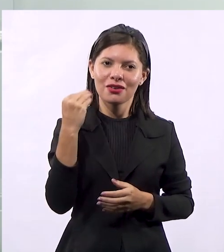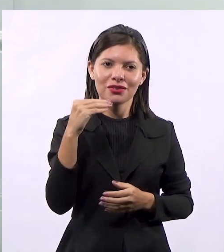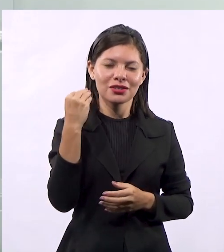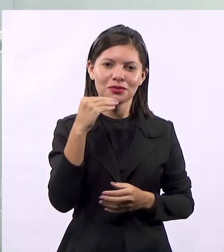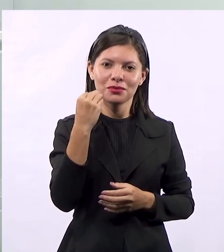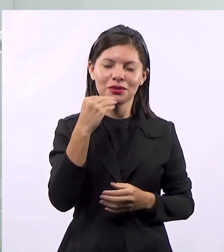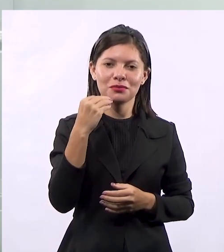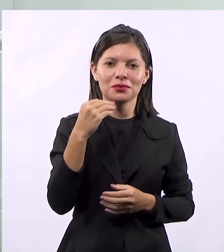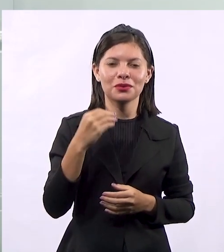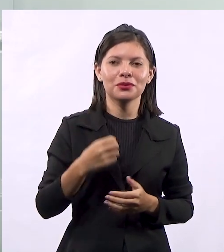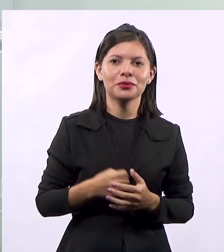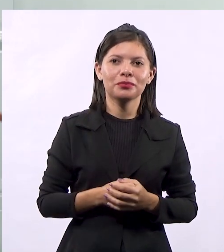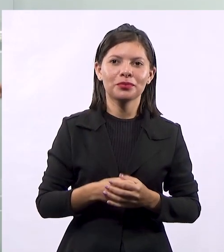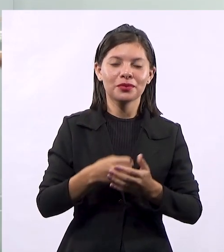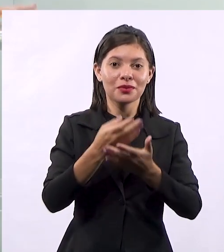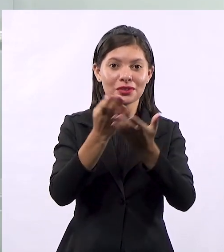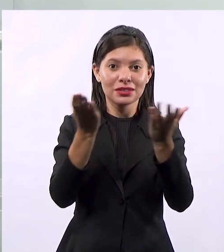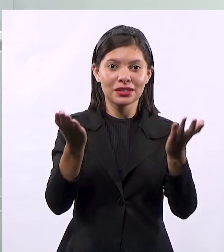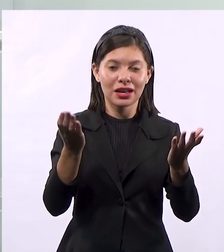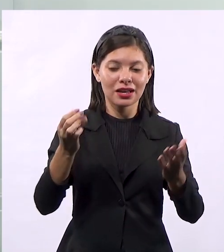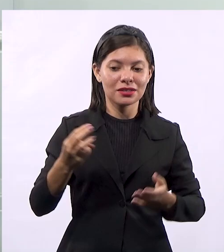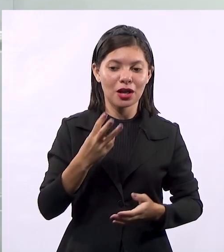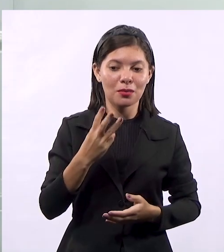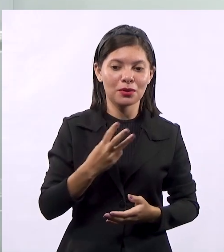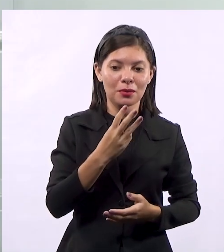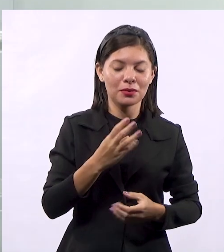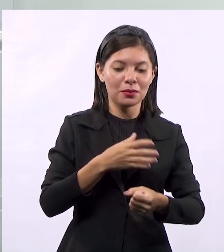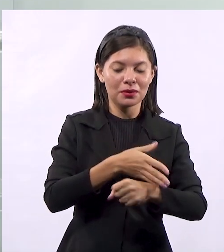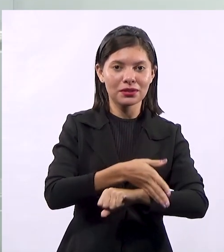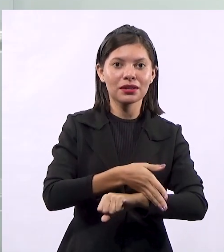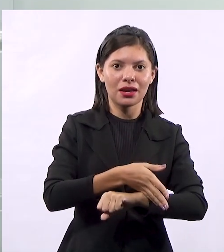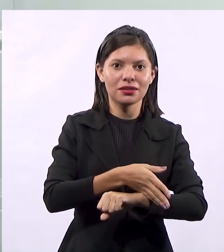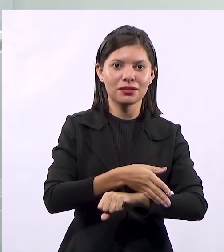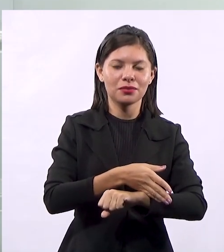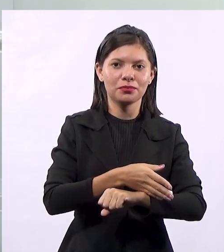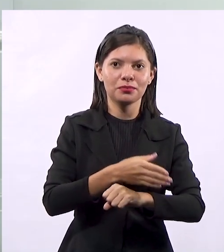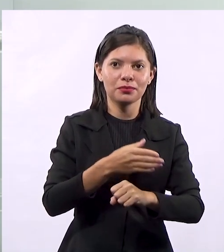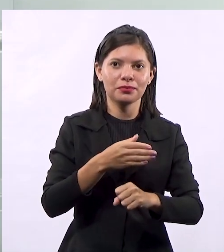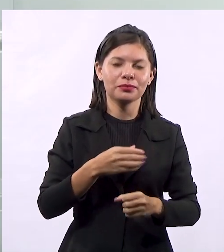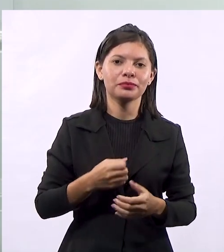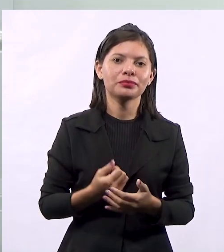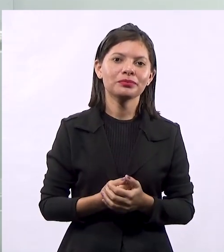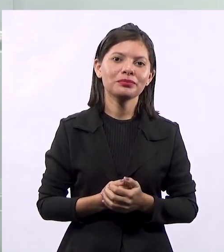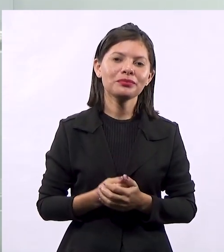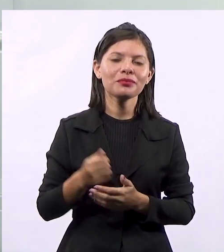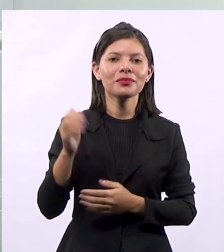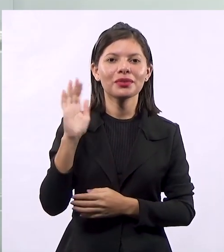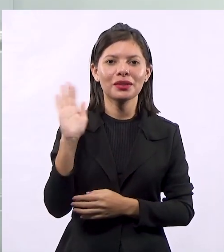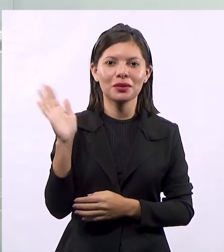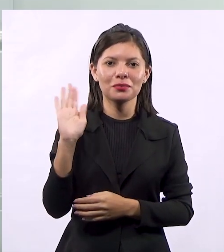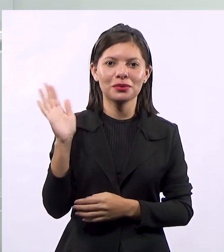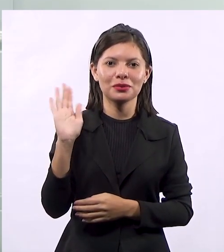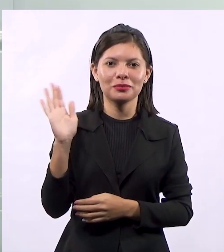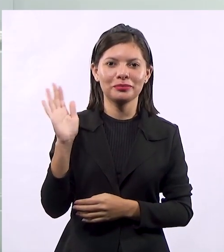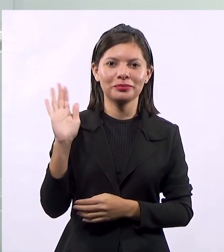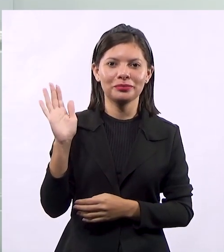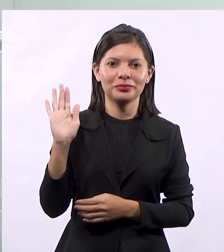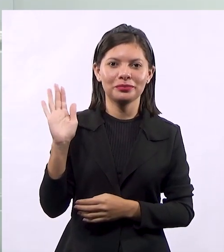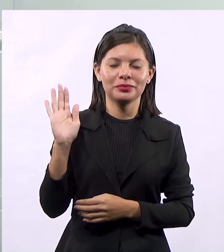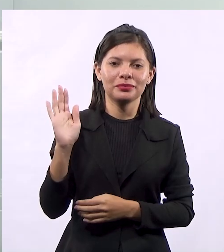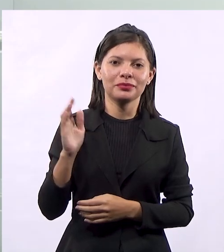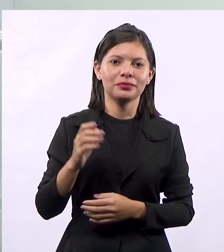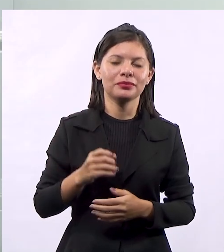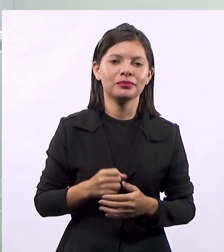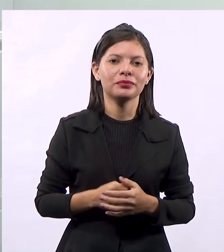Rondônia. Espero aí que tenha criado várias divagações e que vocês acessem o material para fazer o aprofundamento dos